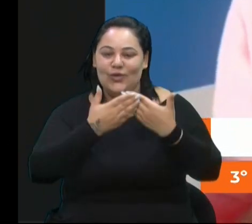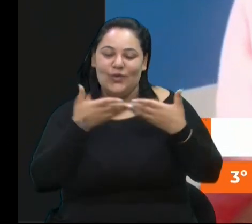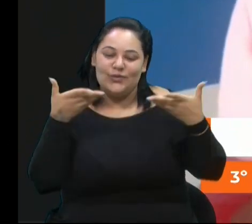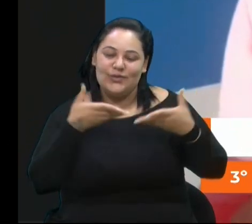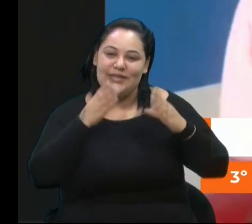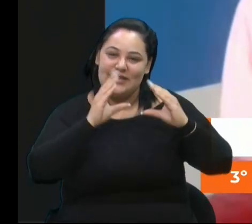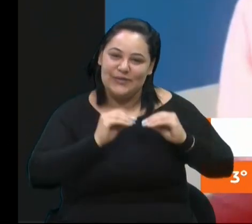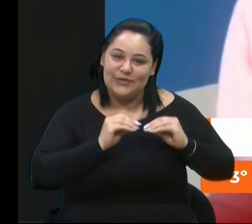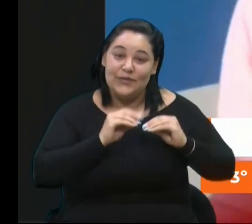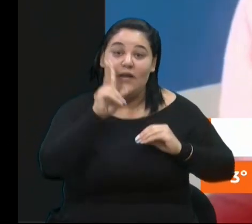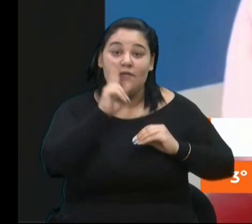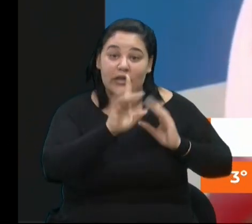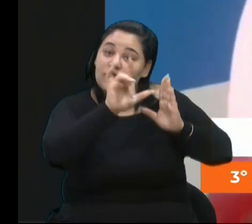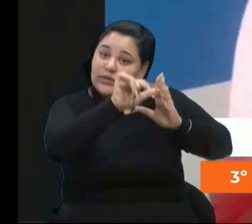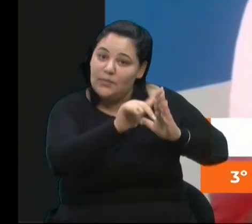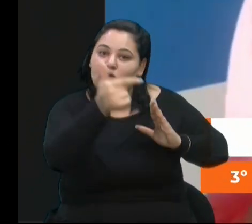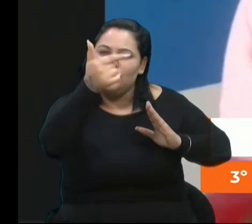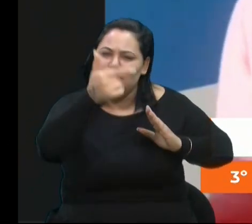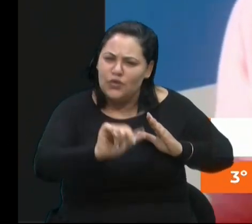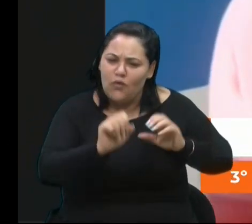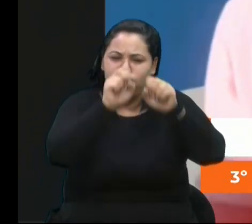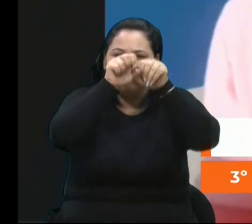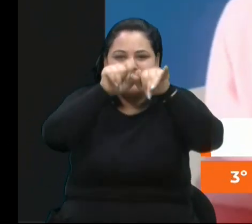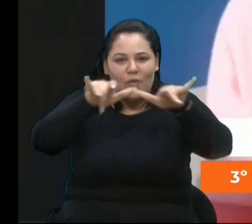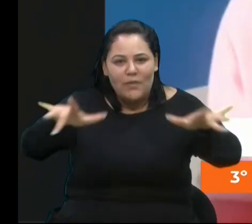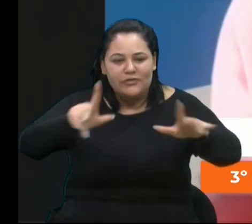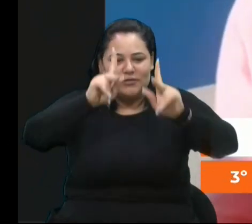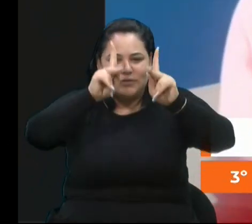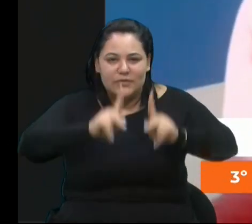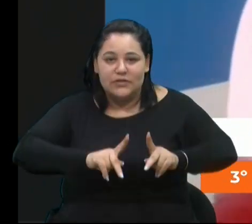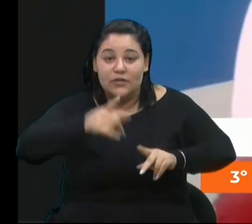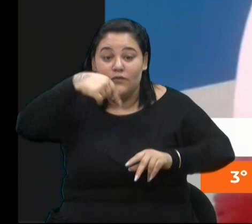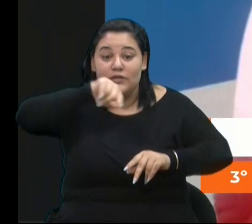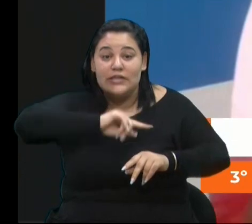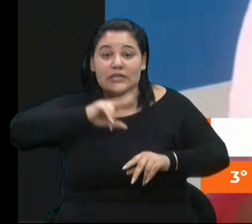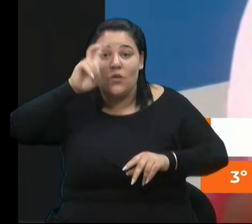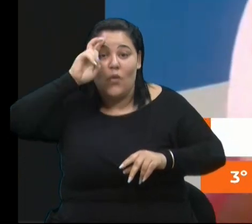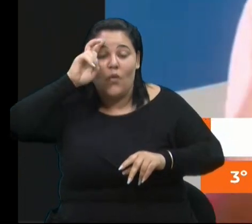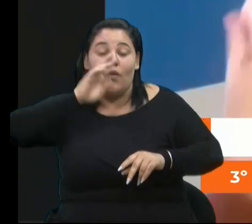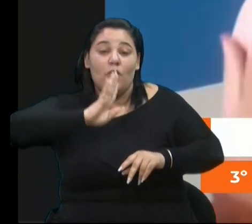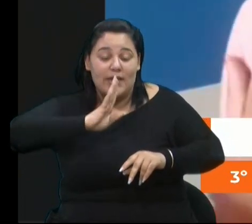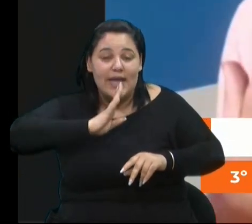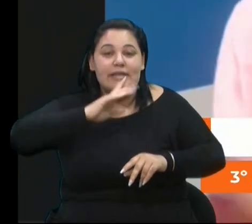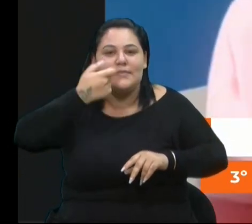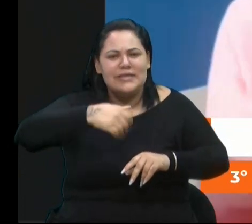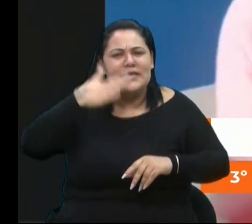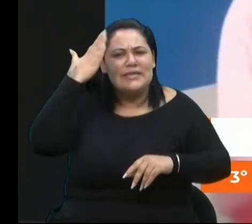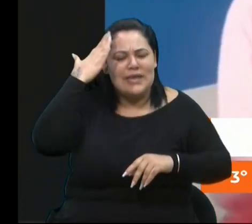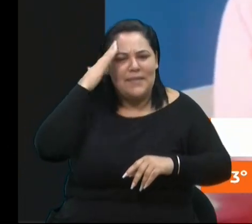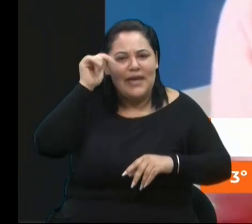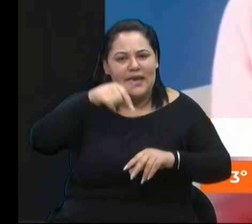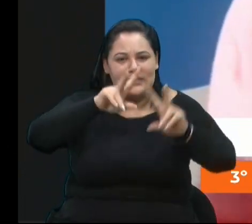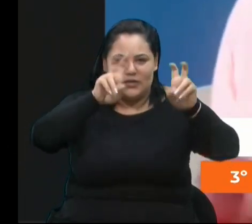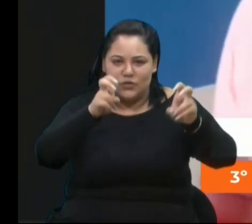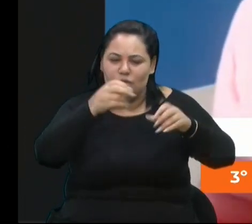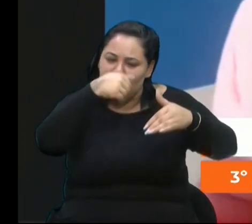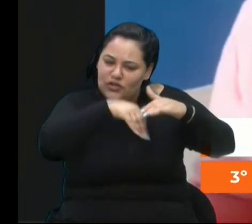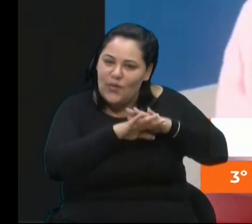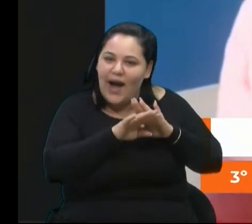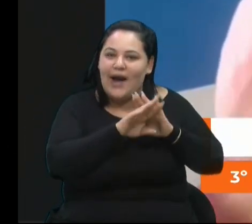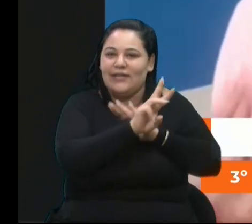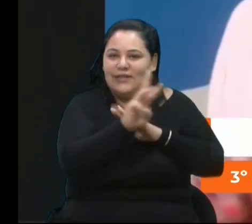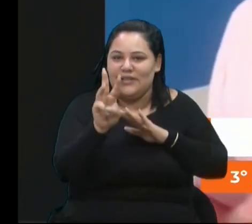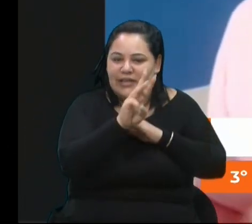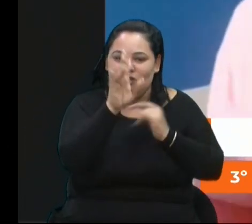aqui. Assistam depois de novo, compartilhem com as pessoas que vocês conhecem. Depois a gente vai mandar esse link também, como a gente sempre faz,